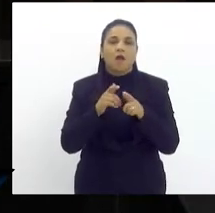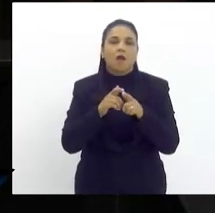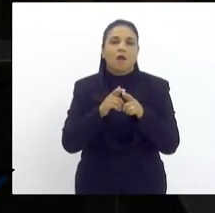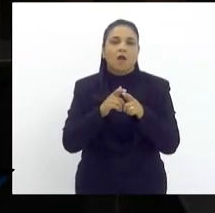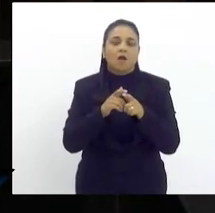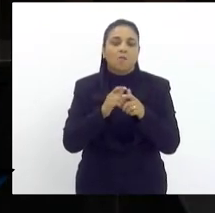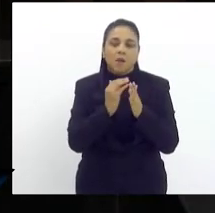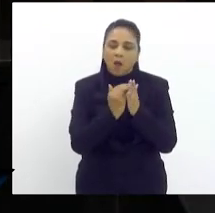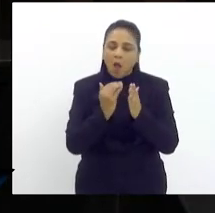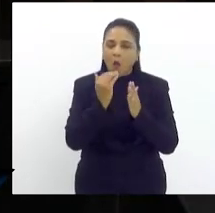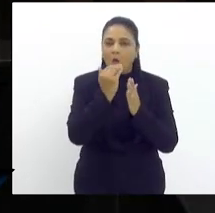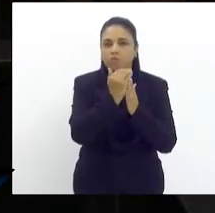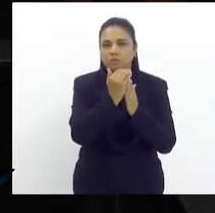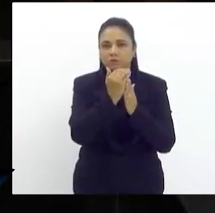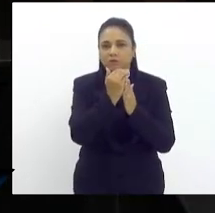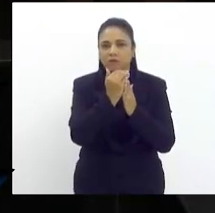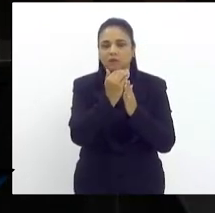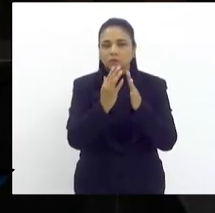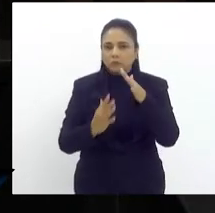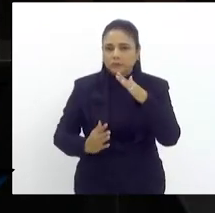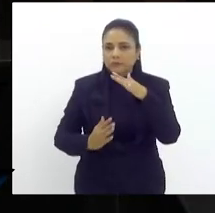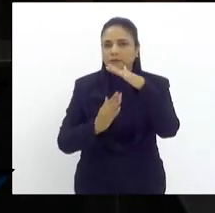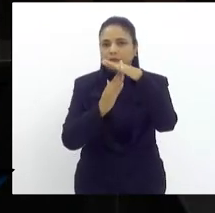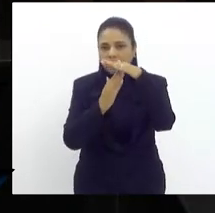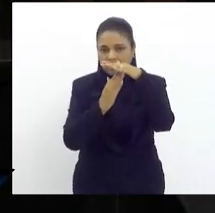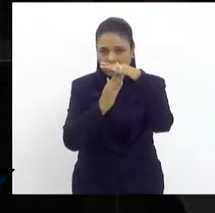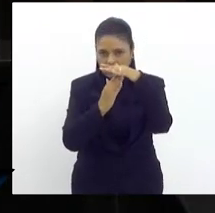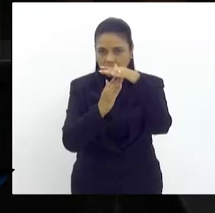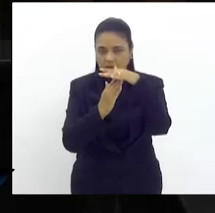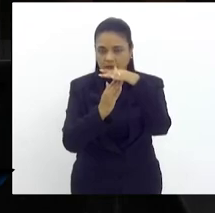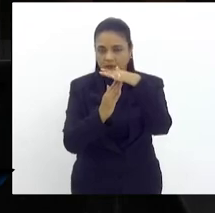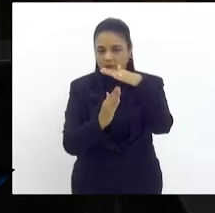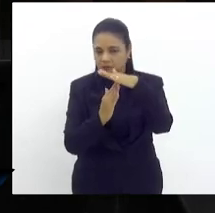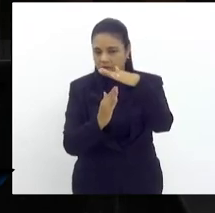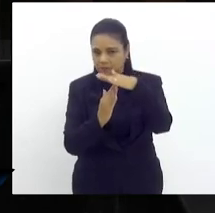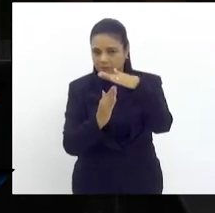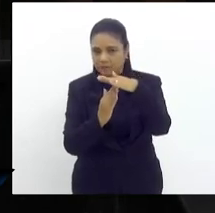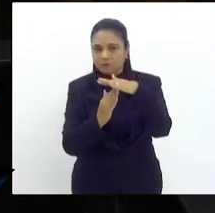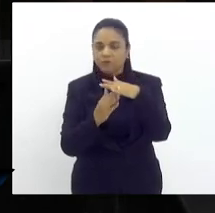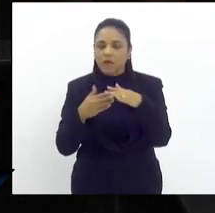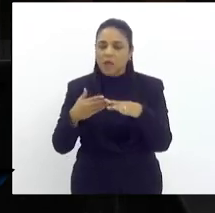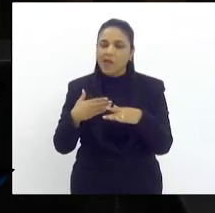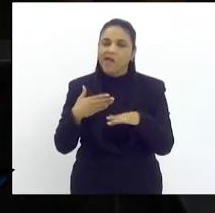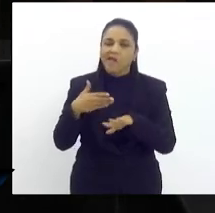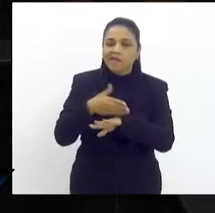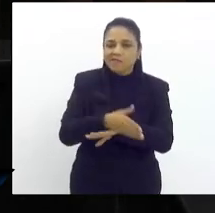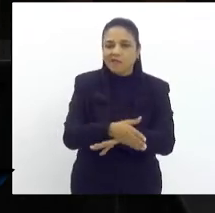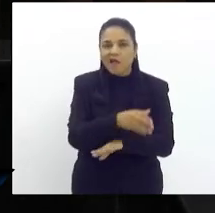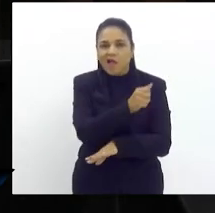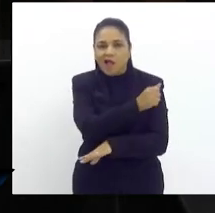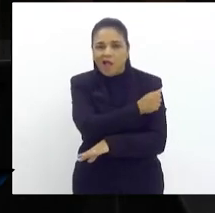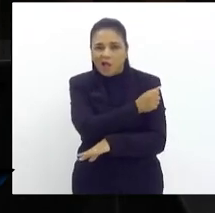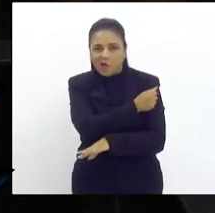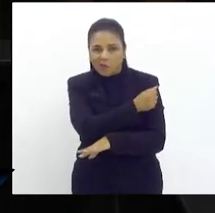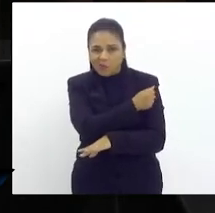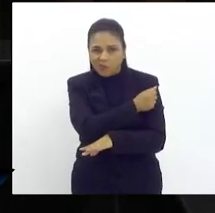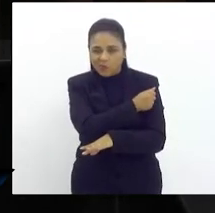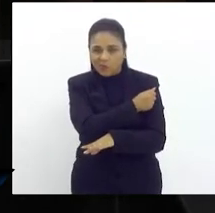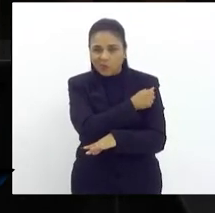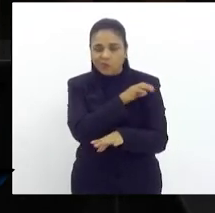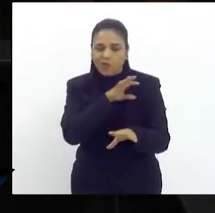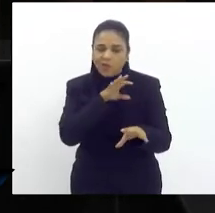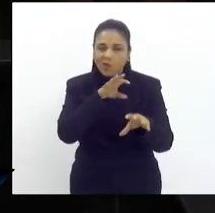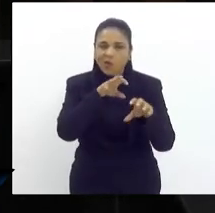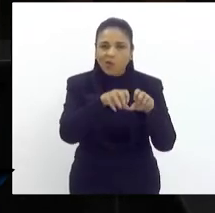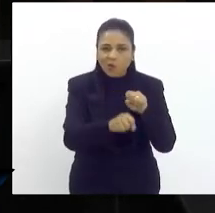o teto e para a gente poder conversar sobre a entrada desses alunos após a conclusão da